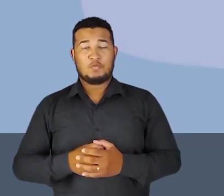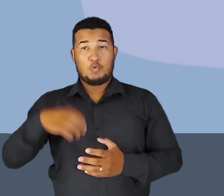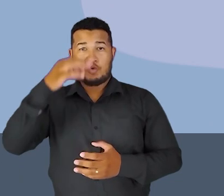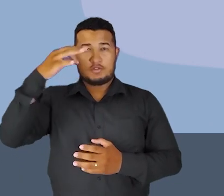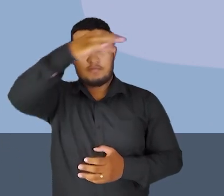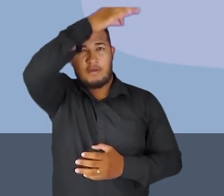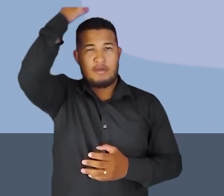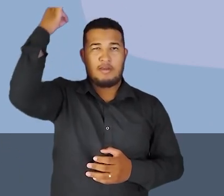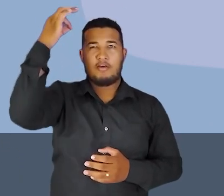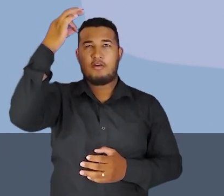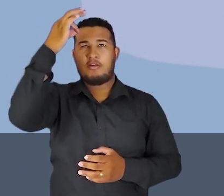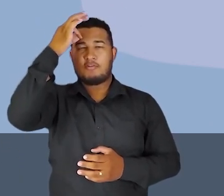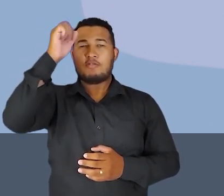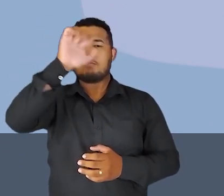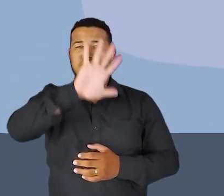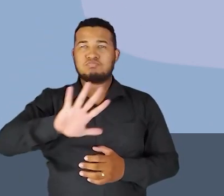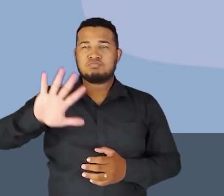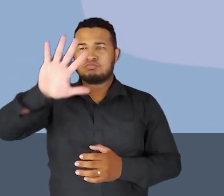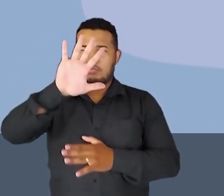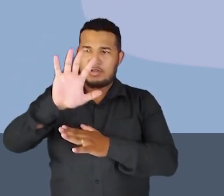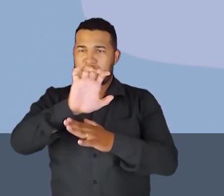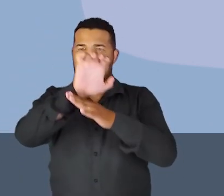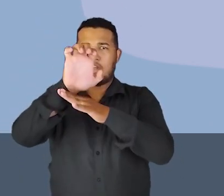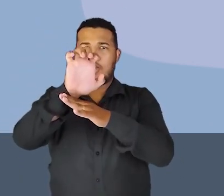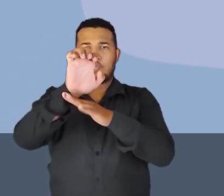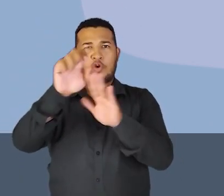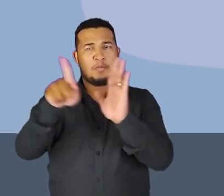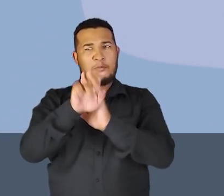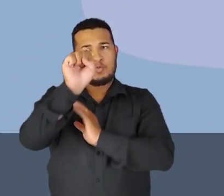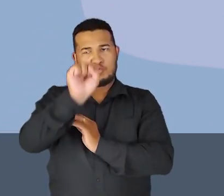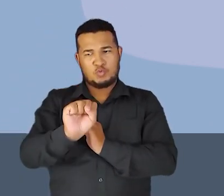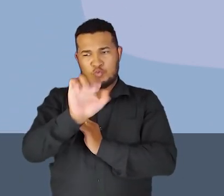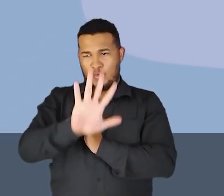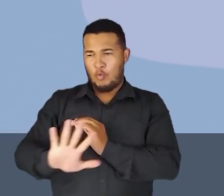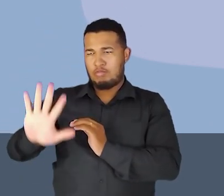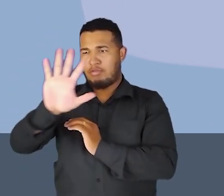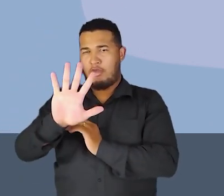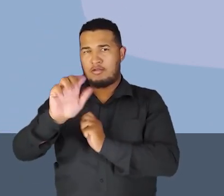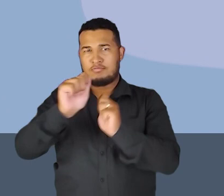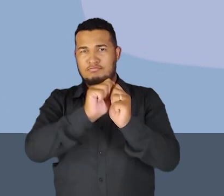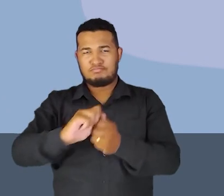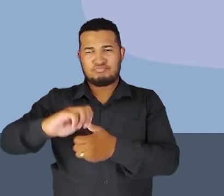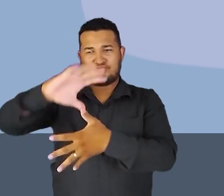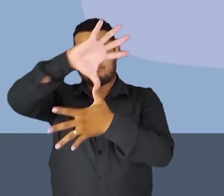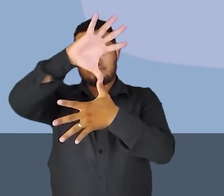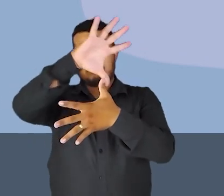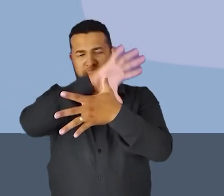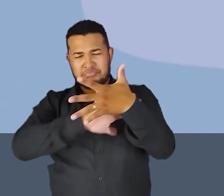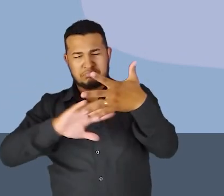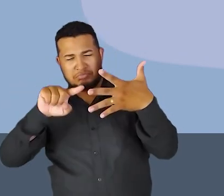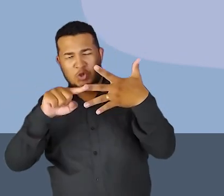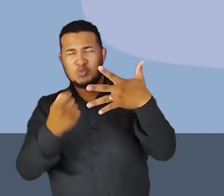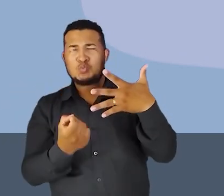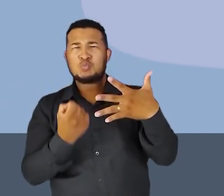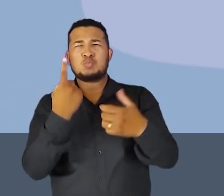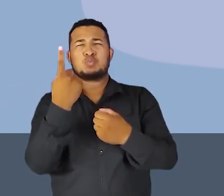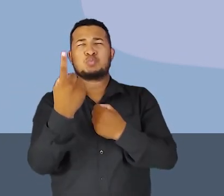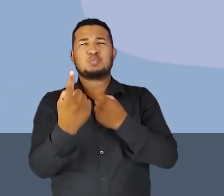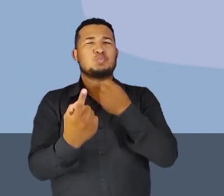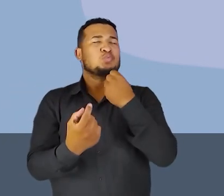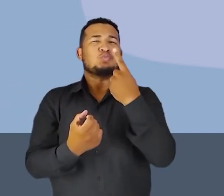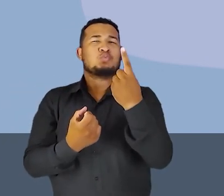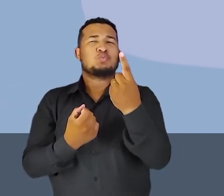Espírito Santo, estado da região sudeste, que no mapa do Brasil quase não aparece.